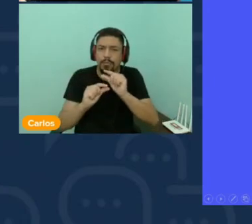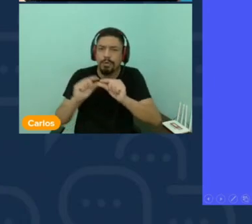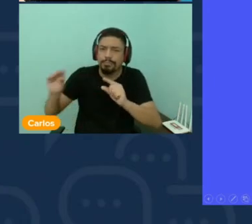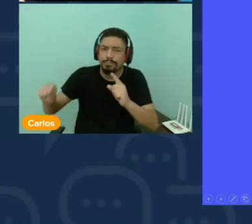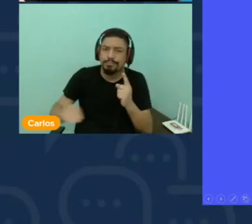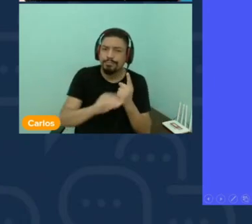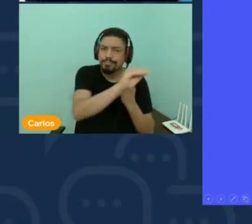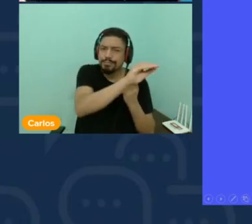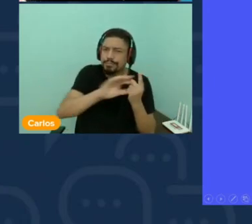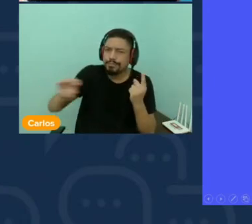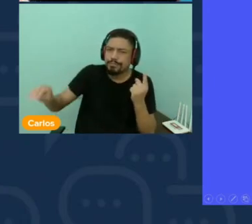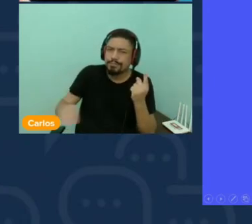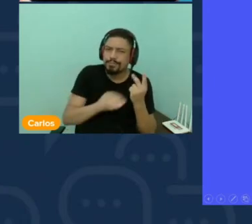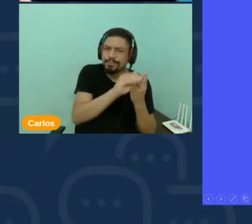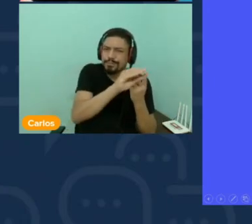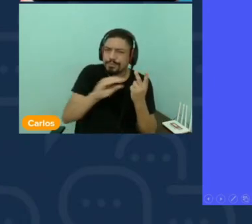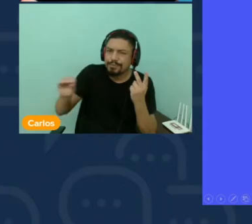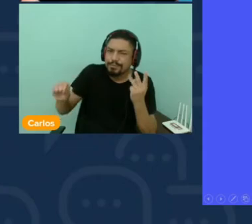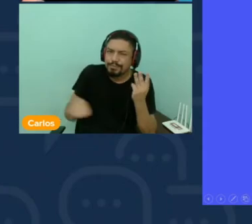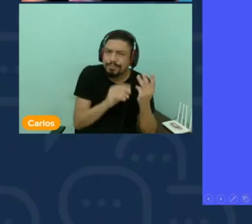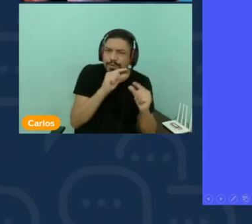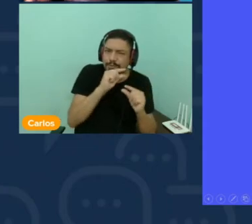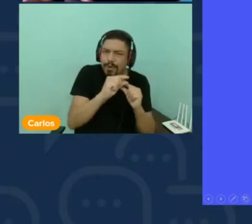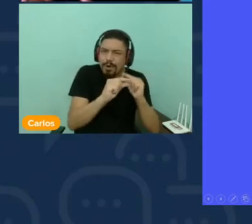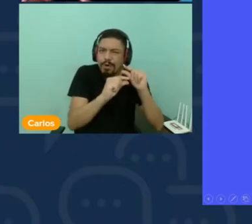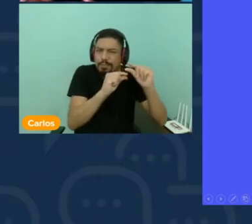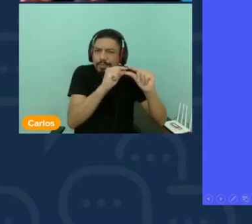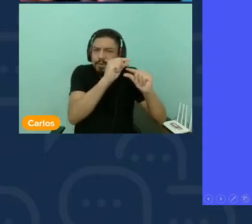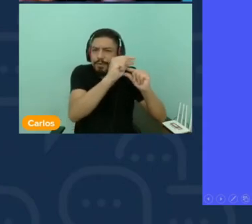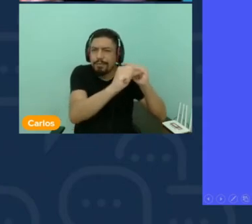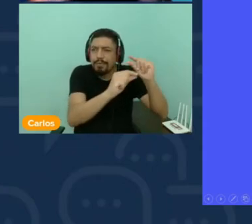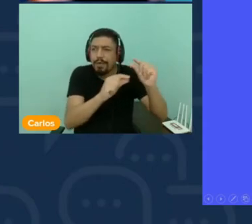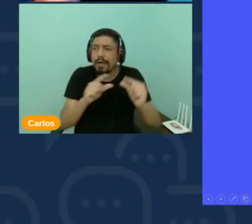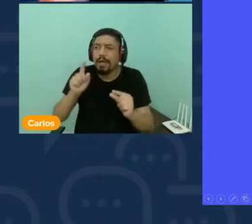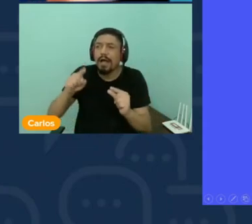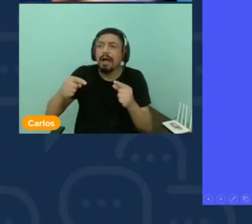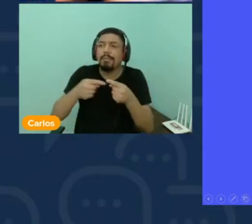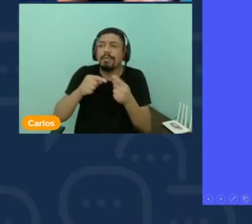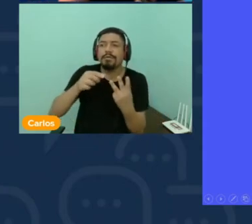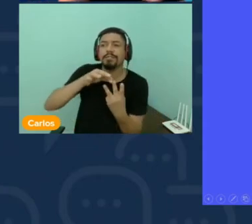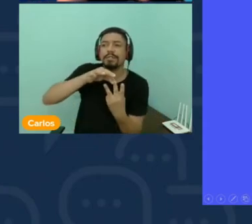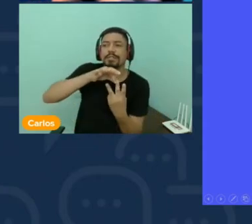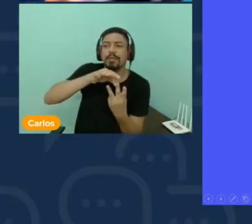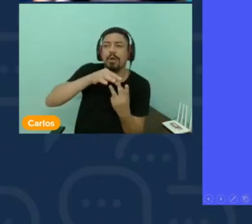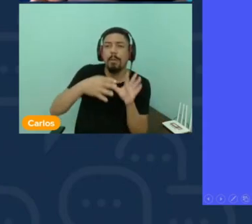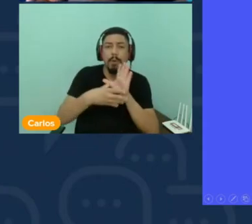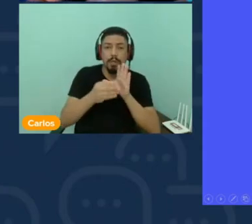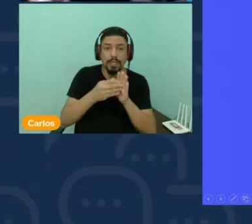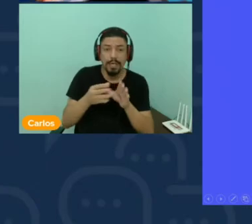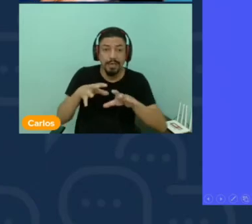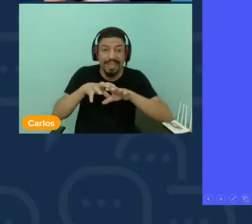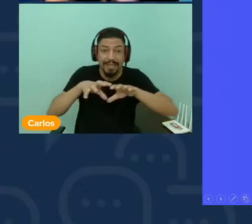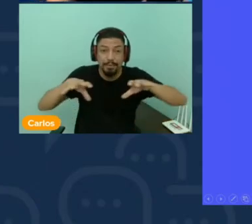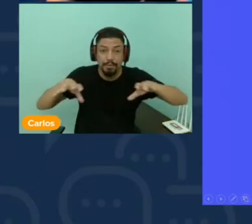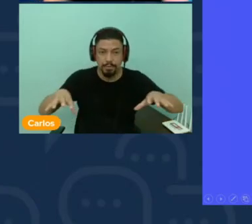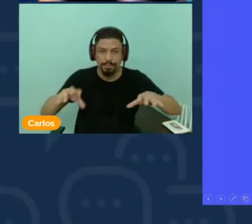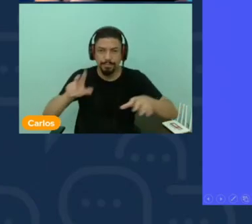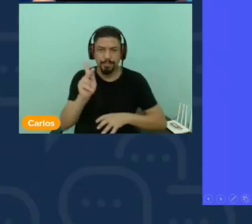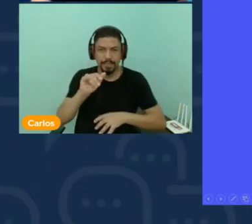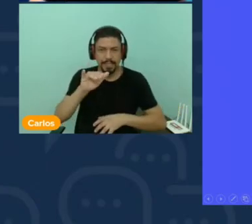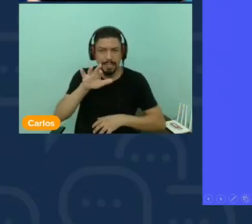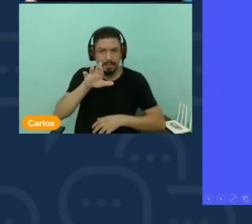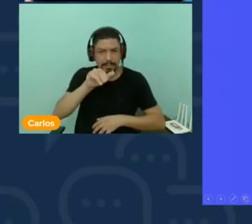implantação híbrido, onde as empresas estão migrando os seus servidores, os seus bancos de